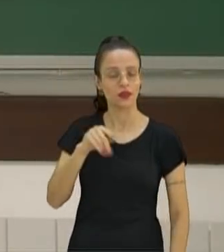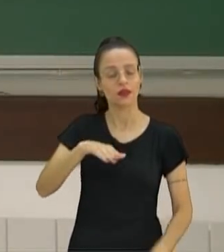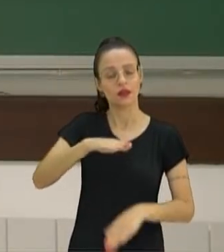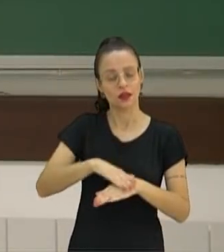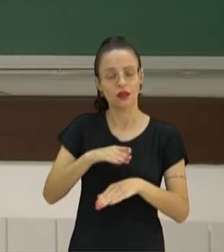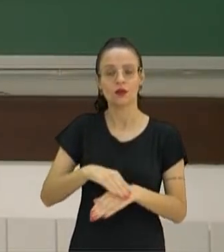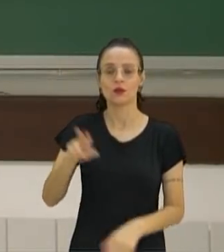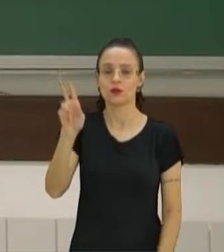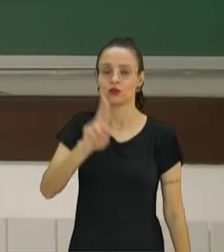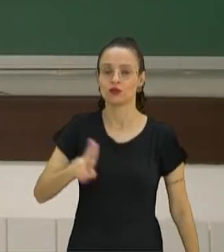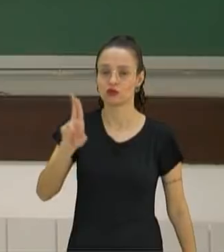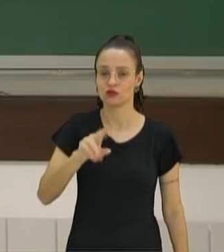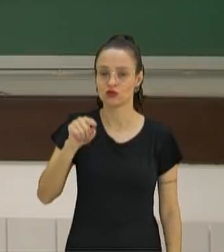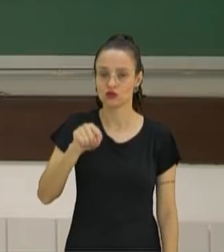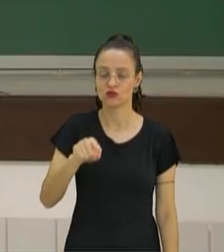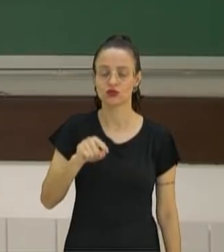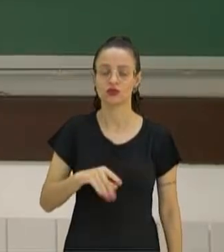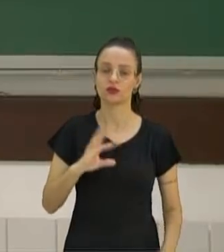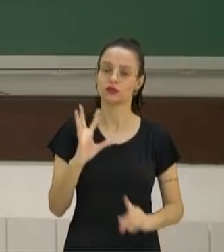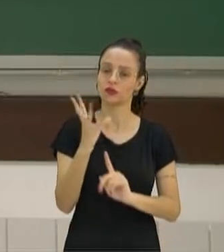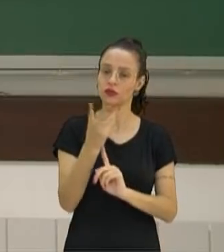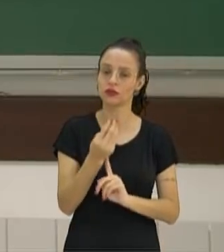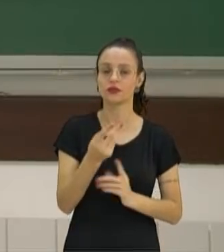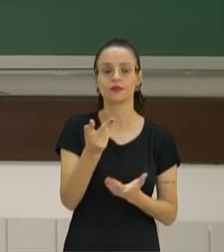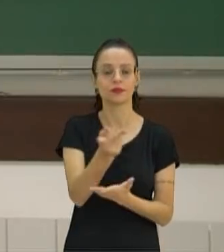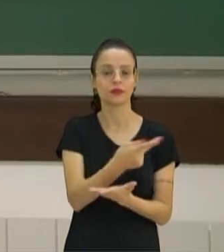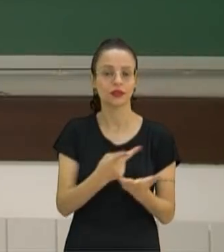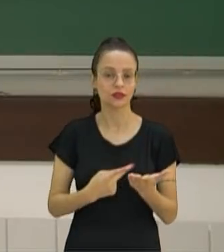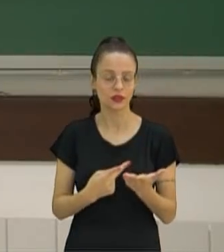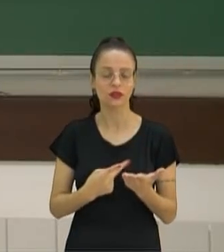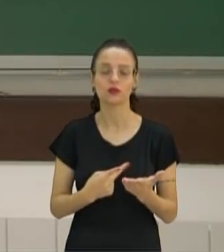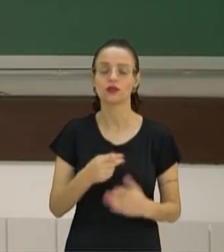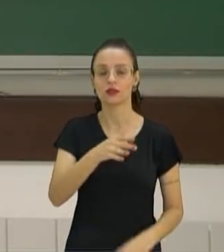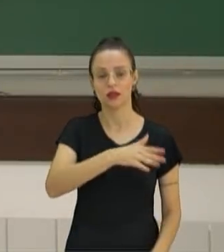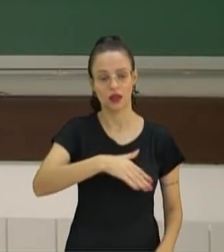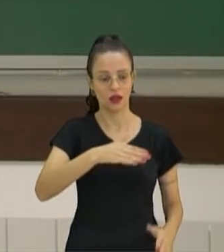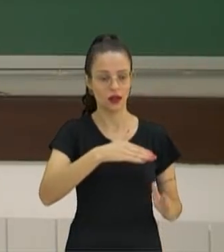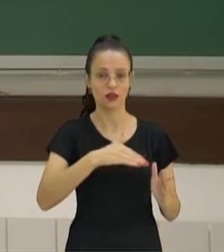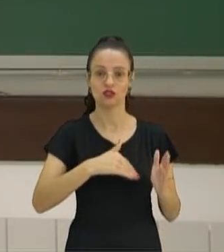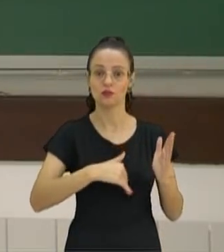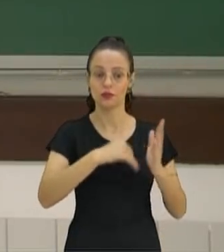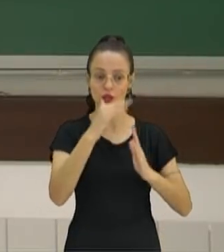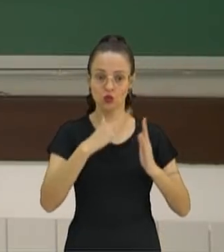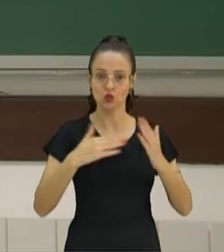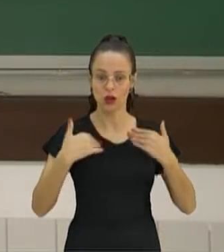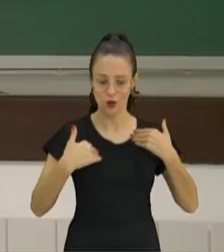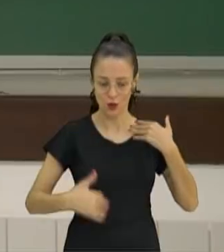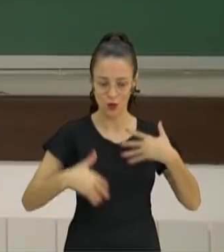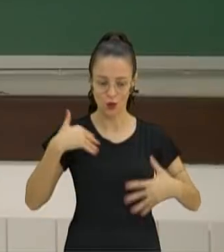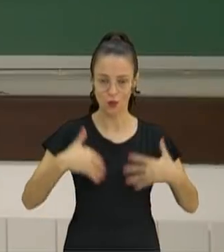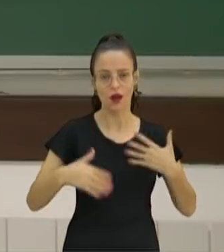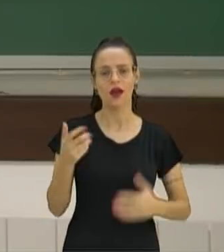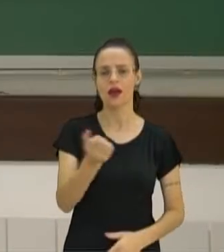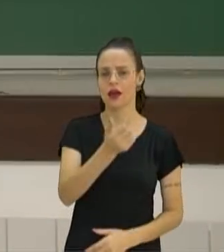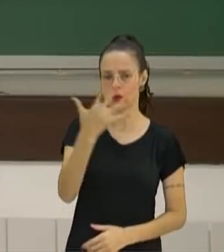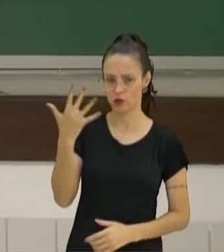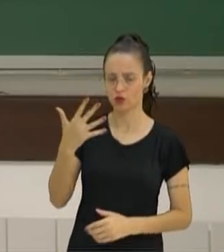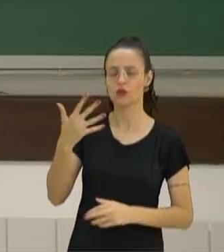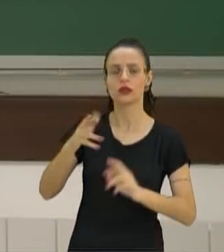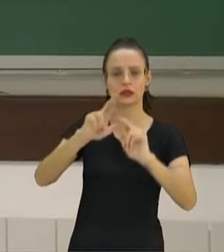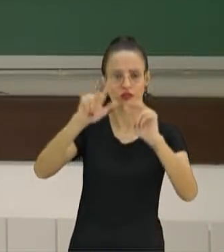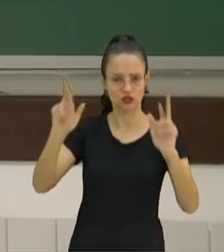né, essas artes, esses desenhos, tanto na pintura corporal, né, que algumas etnias